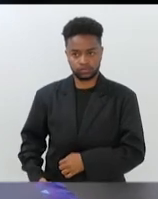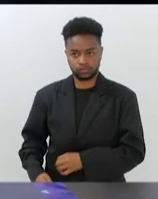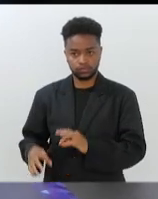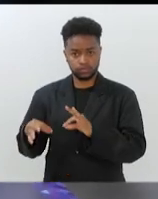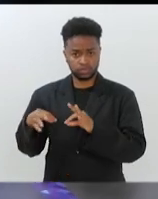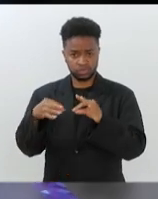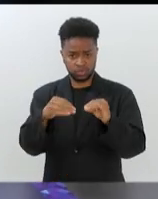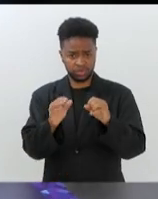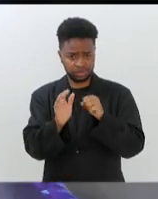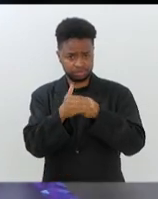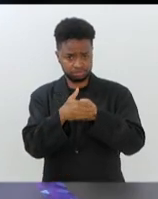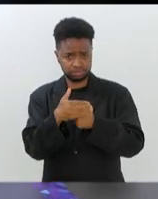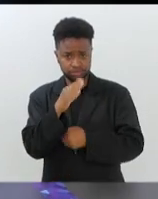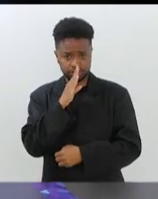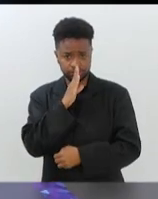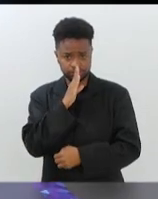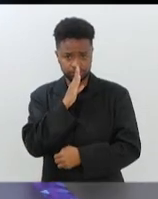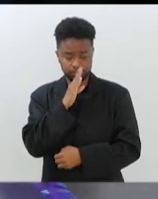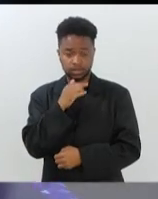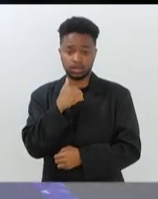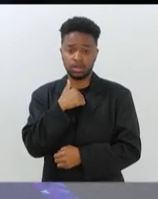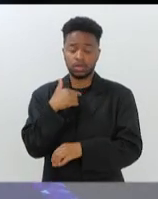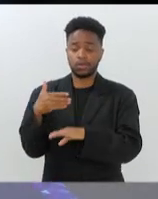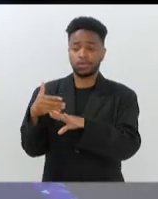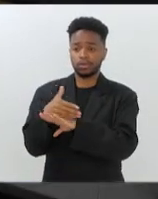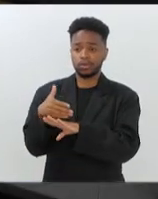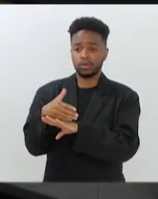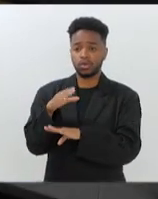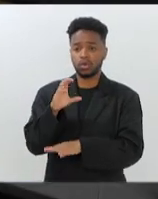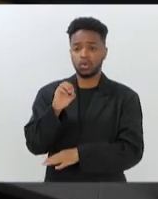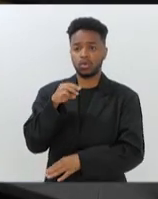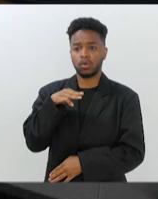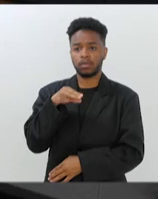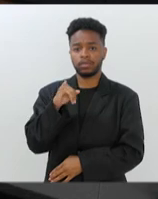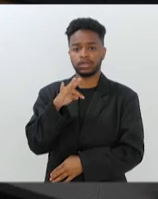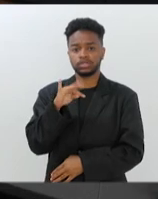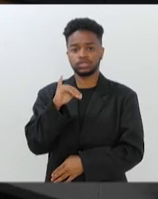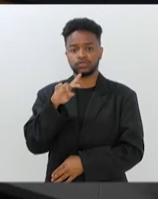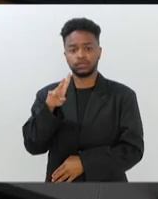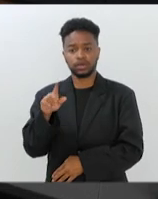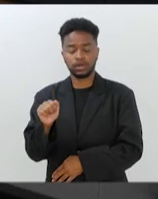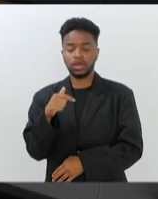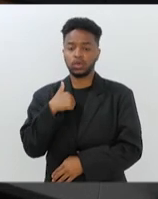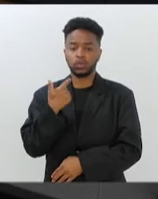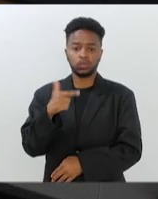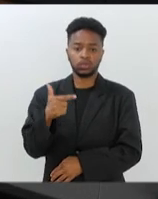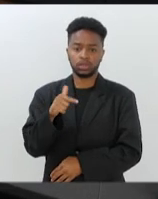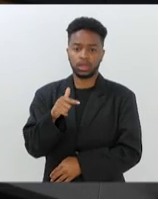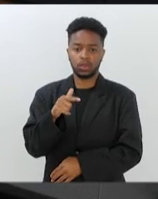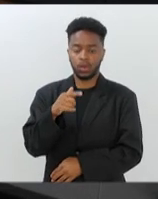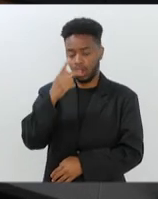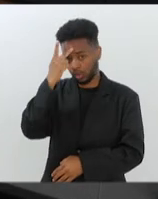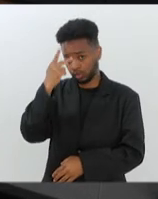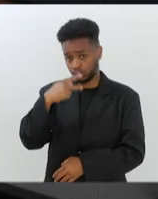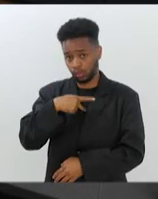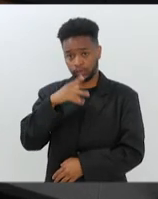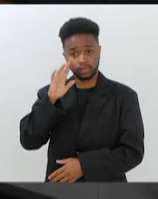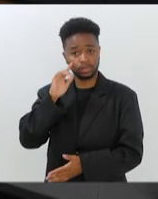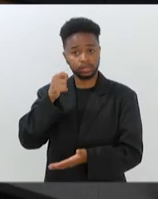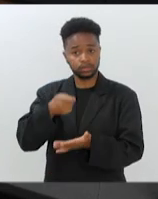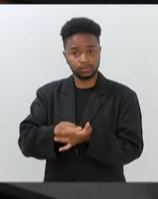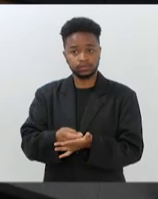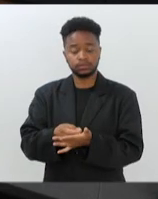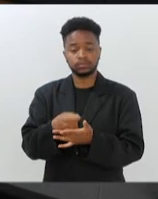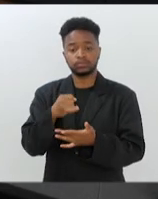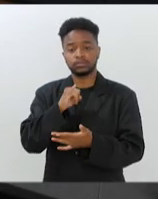são em segilo eu passo a compor uma comitiva então eu não não tenho autonomia por determinar que a medida com que esteja nessa